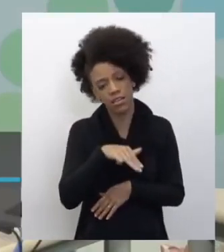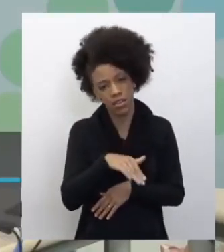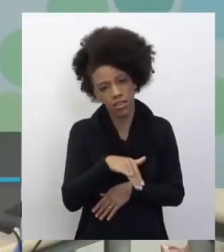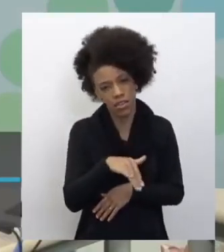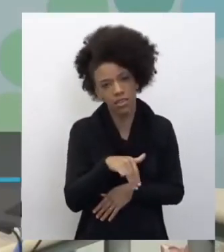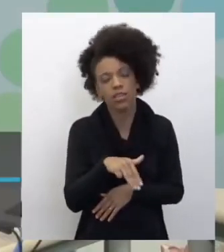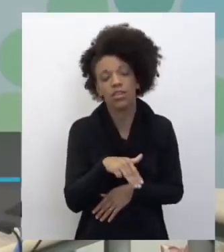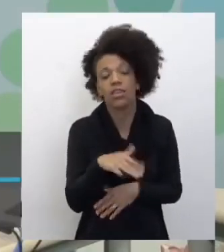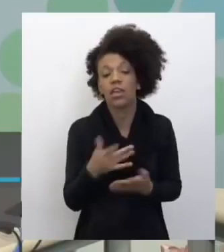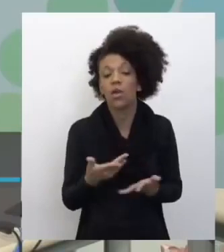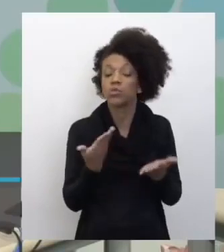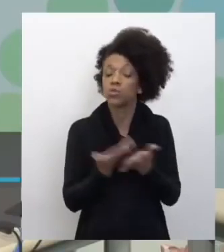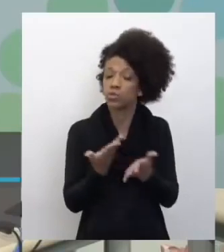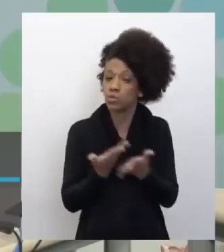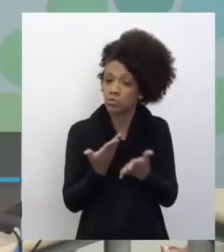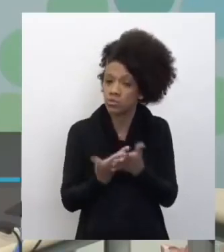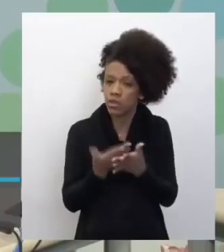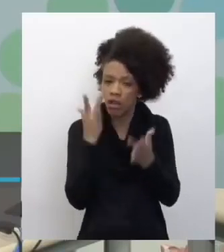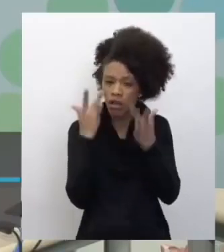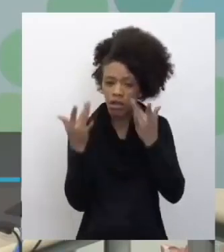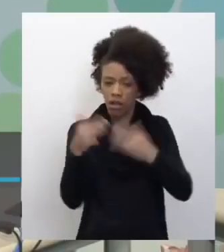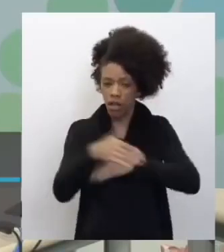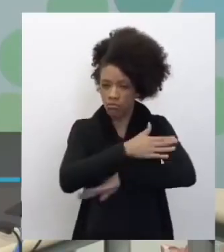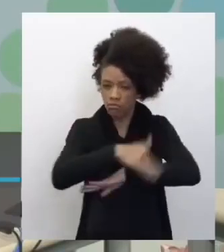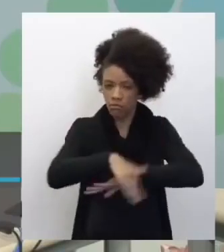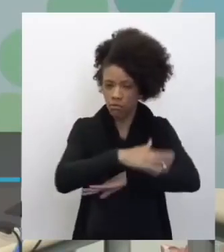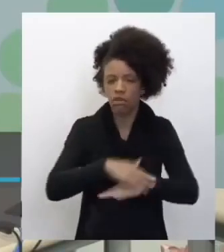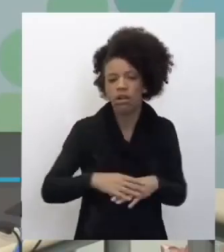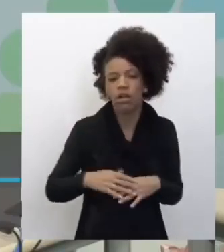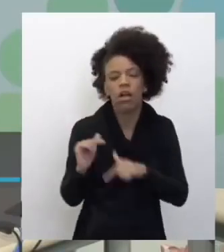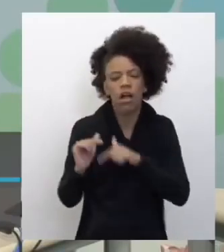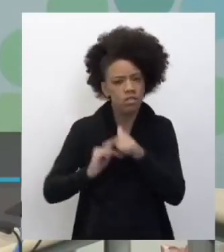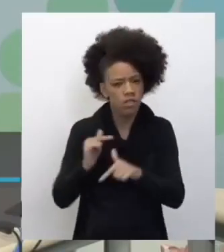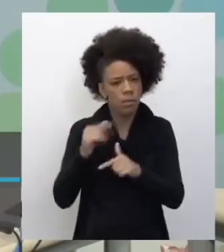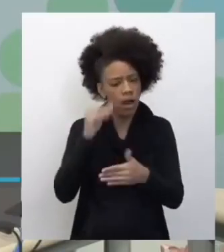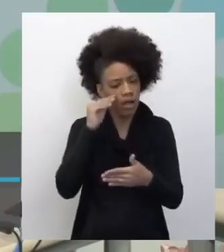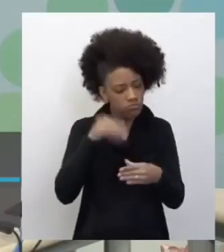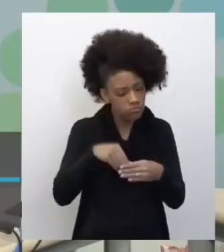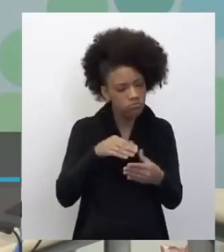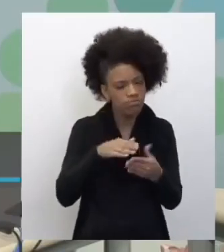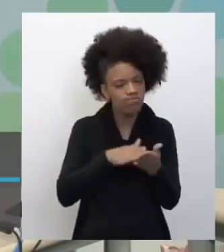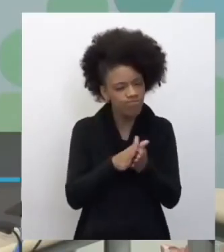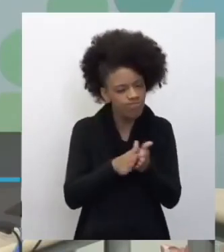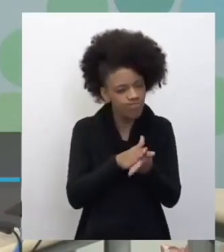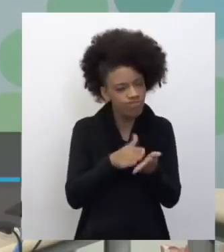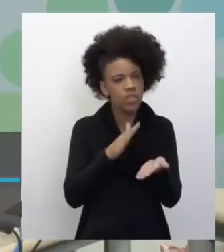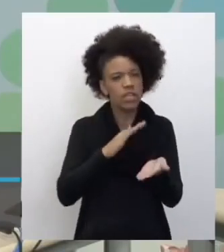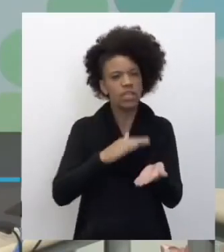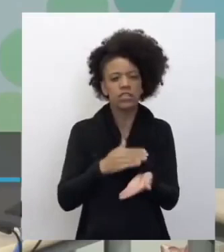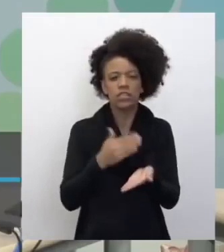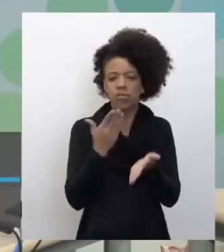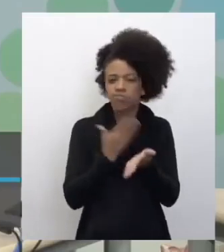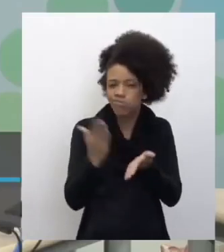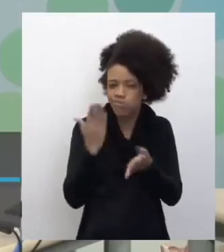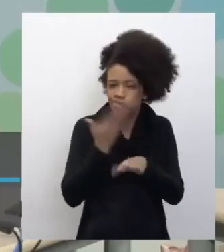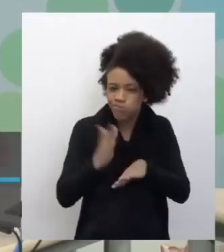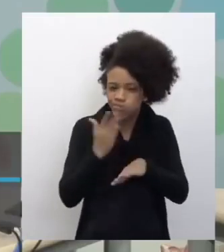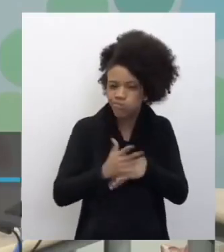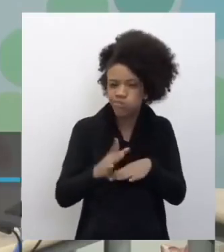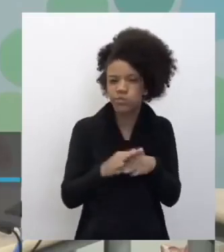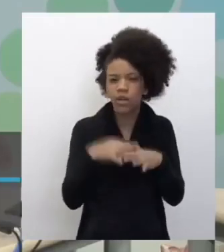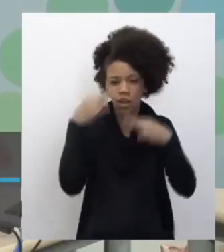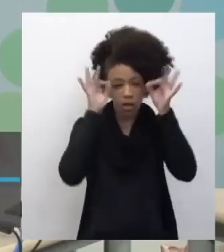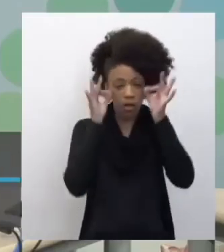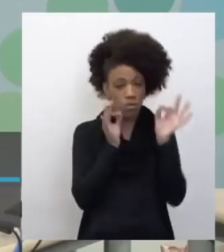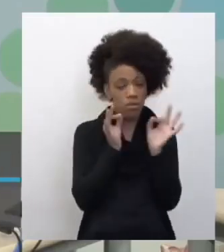você começa a estudar a comédia dell'arte, quando você começa a trabalhar com ela, primeiro você passa por todas as máscaras. Começando da máscara